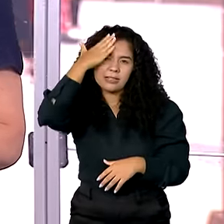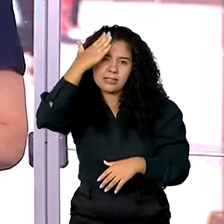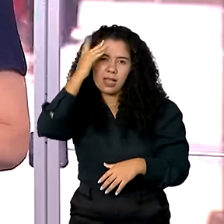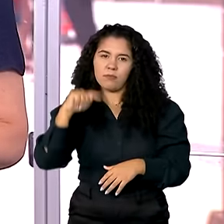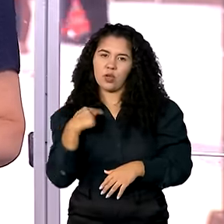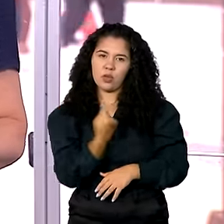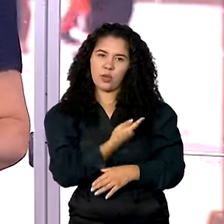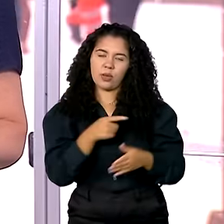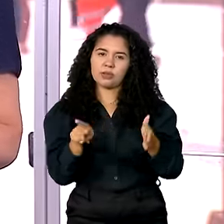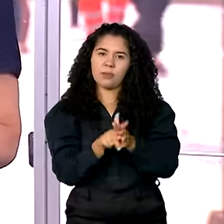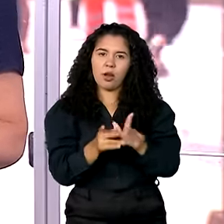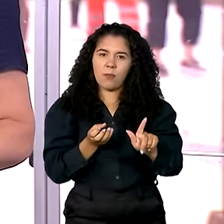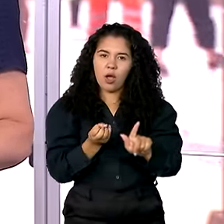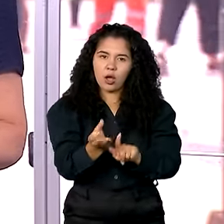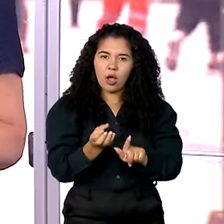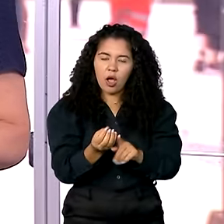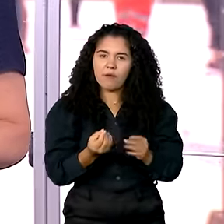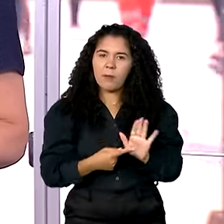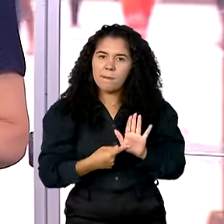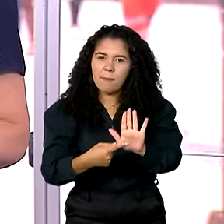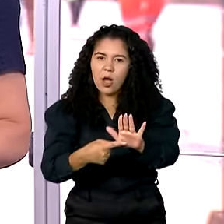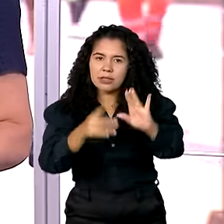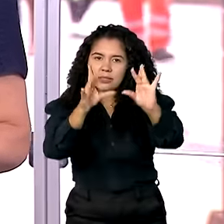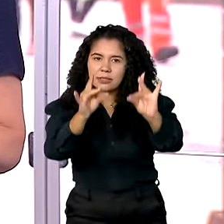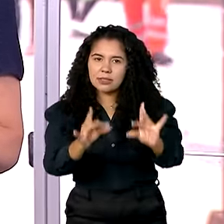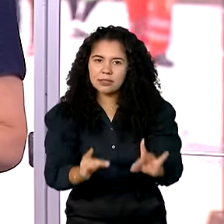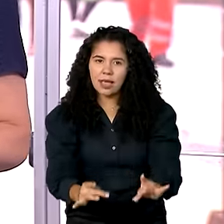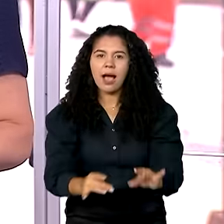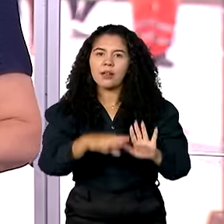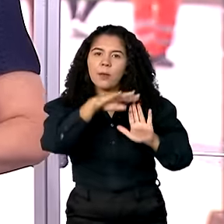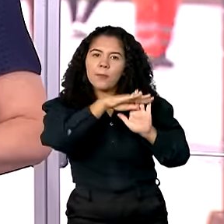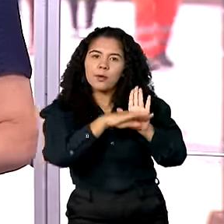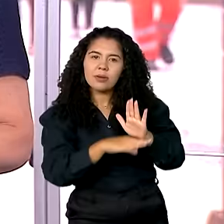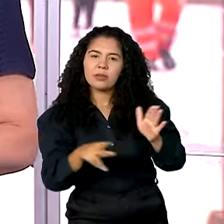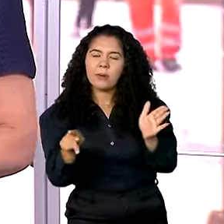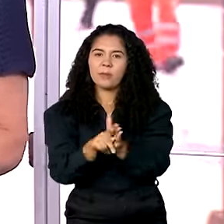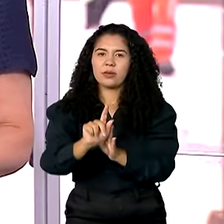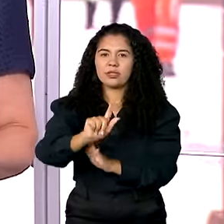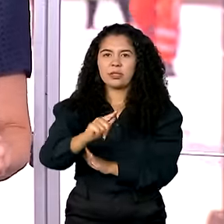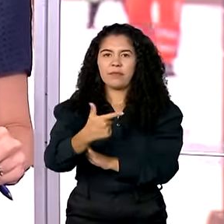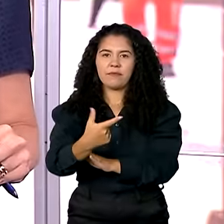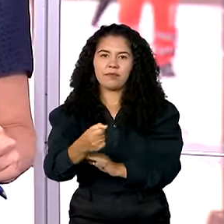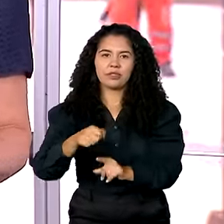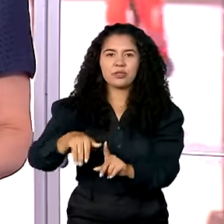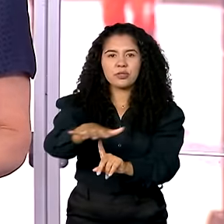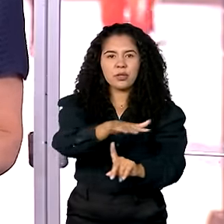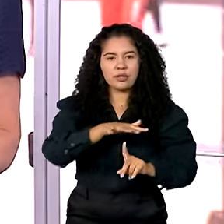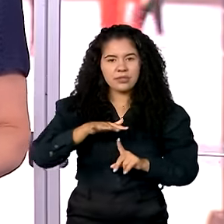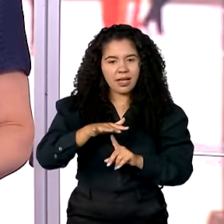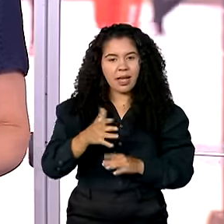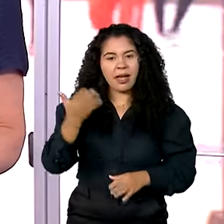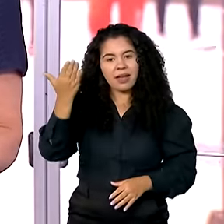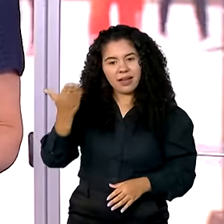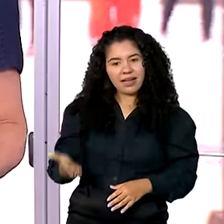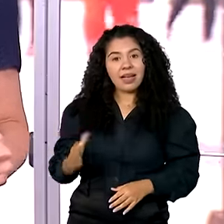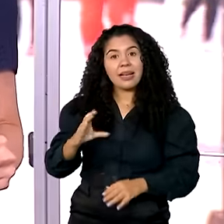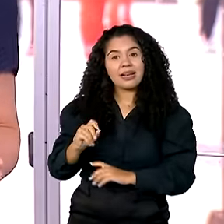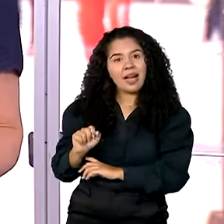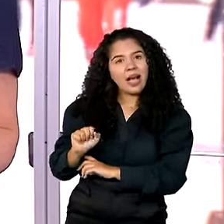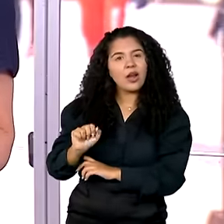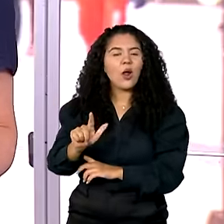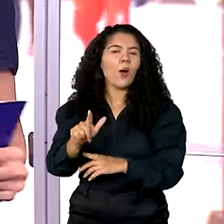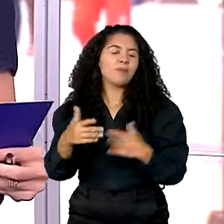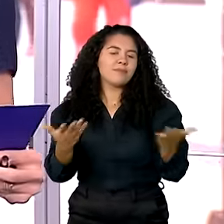Gov traz aí todos os detalhes da nossa programação desse G20 Social. Carolina Monteiro, minha querida, eu não